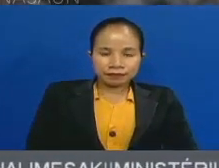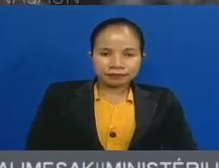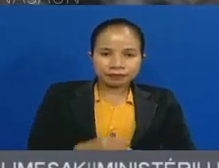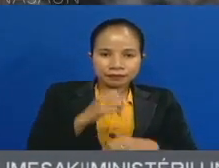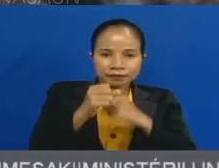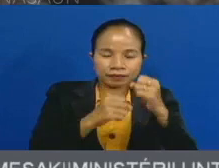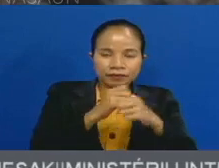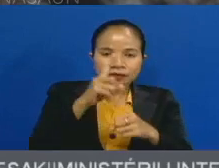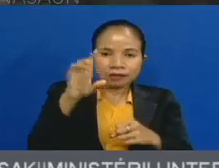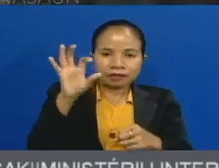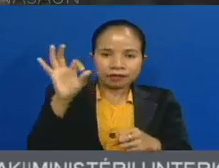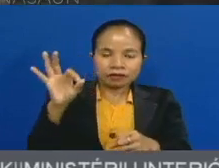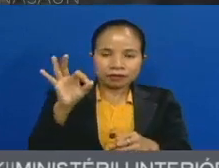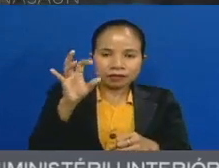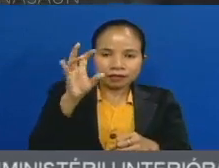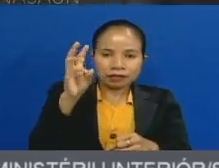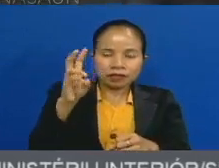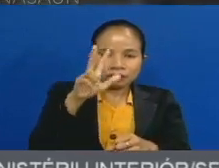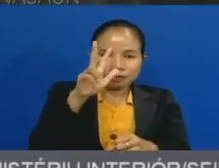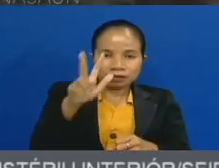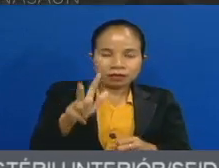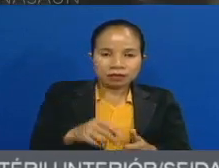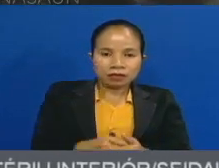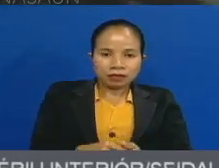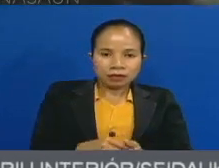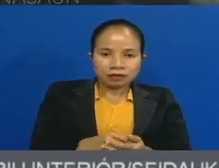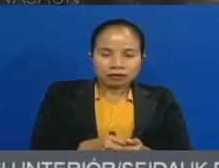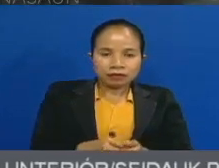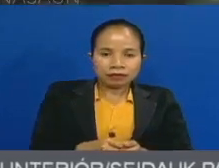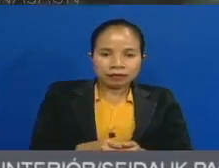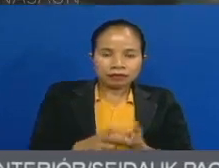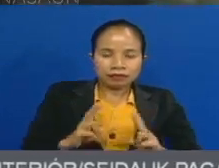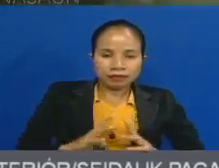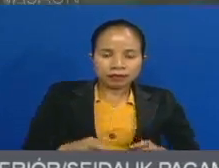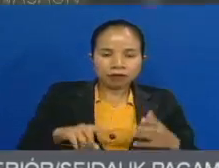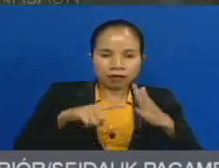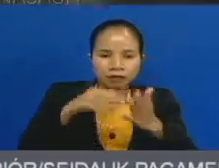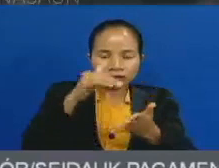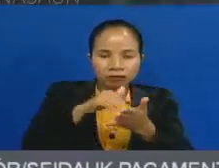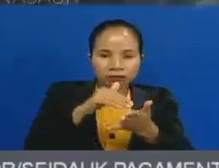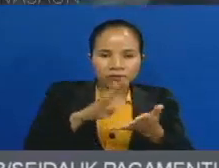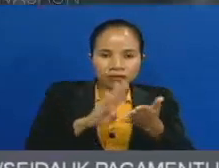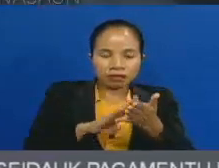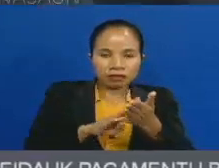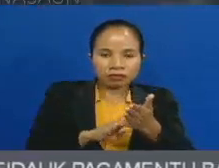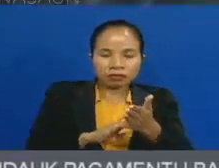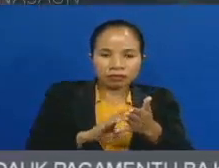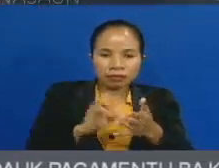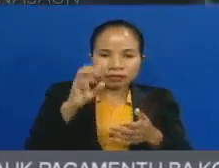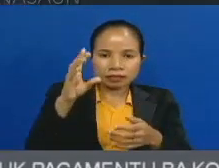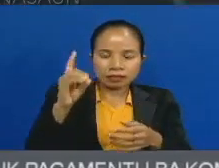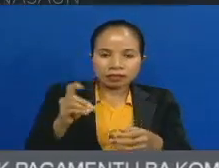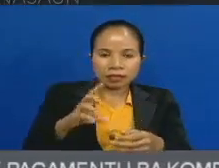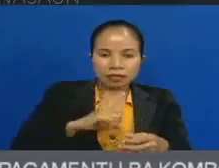Ihatinan rihung ida atu sian nulu resintol, matibiang hau estuda i escola primaria Tutuala, no muda ba